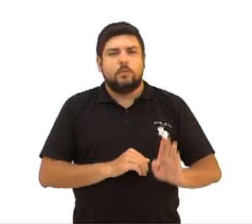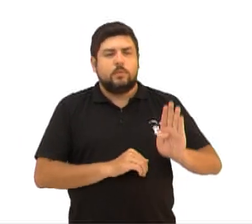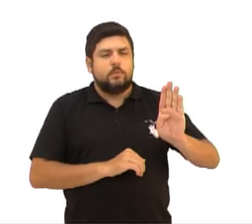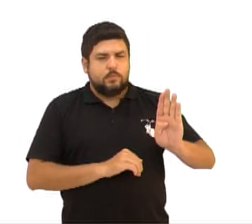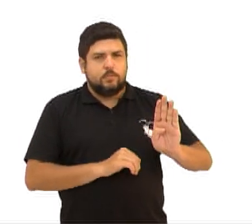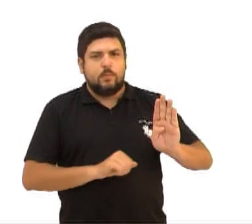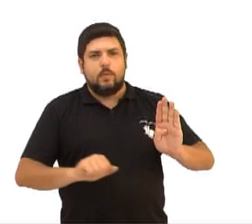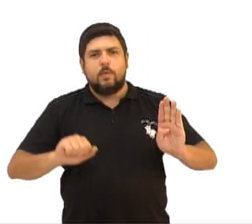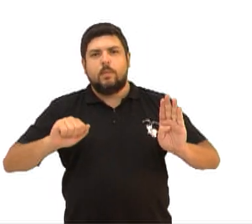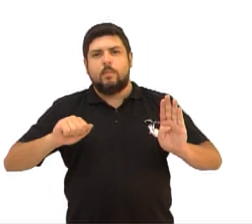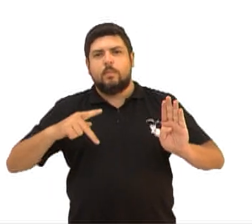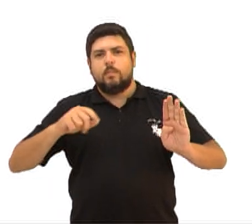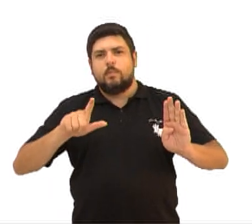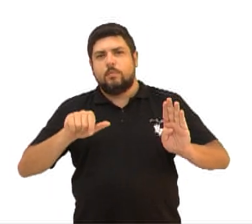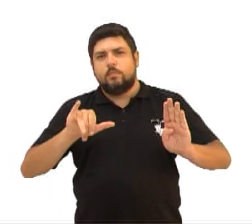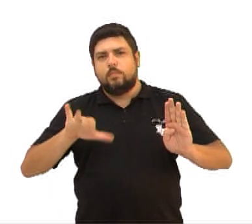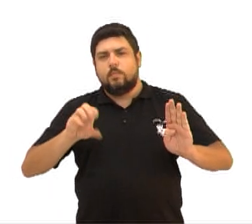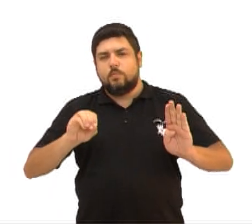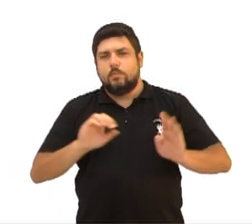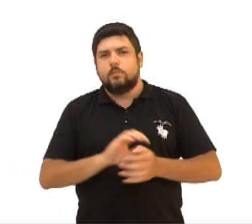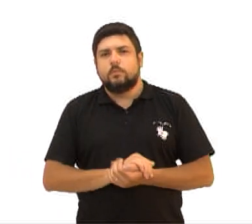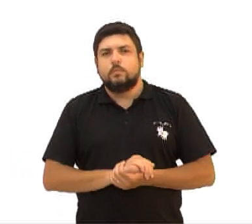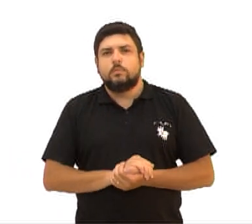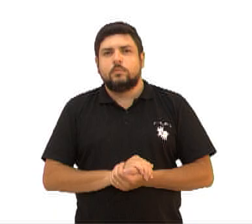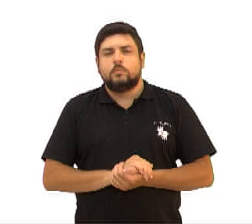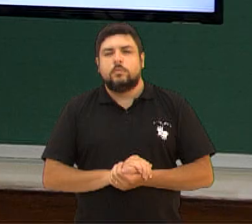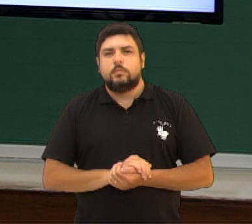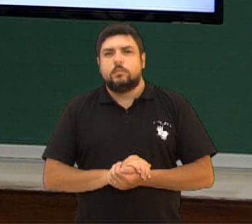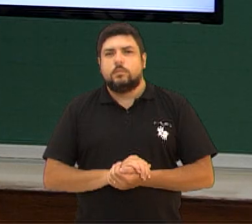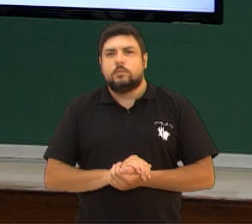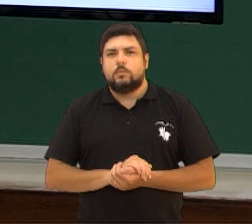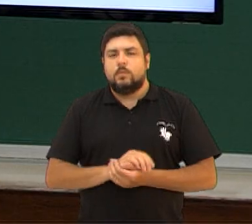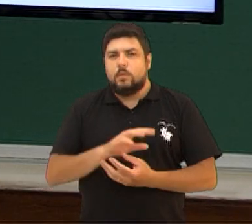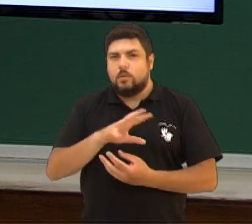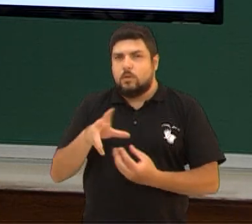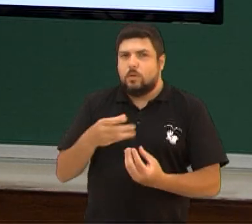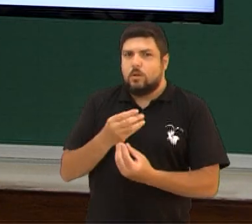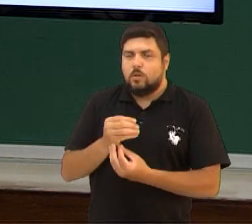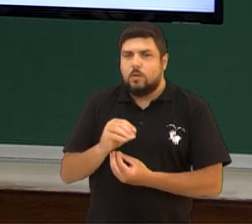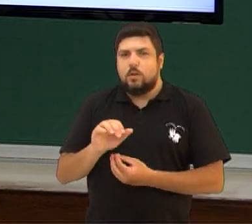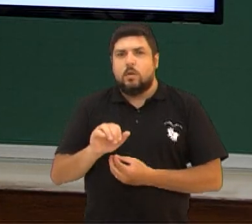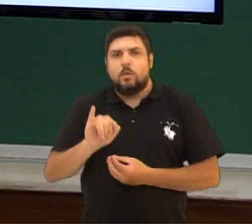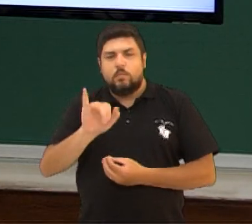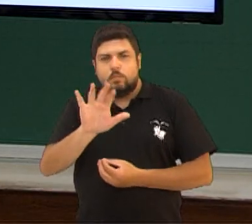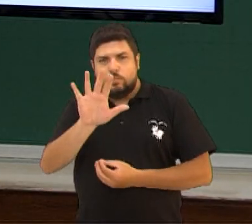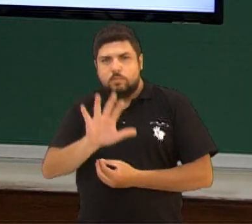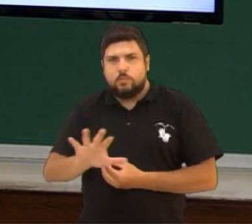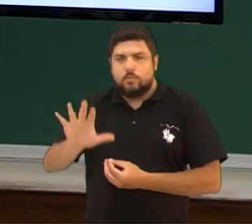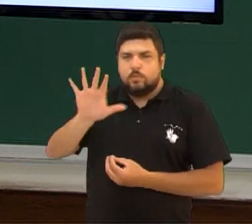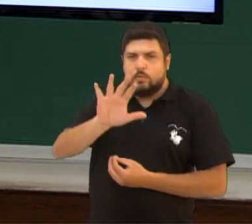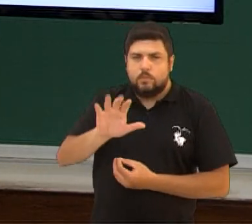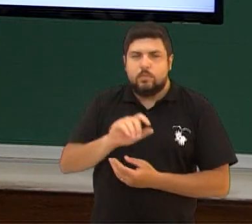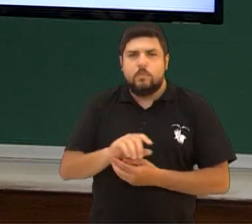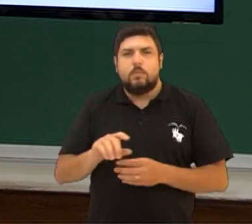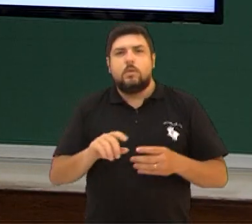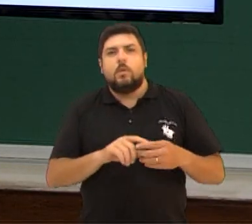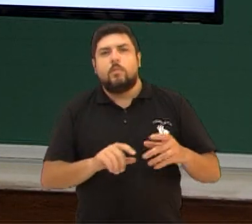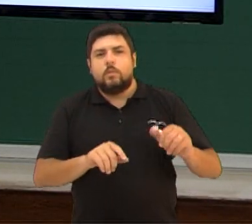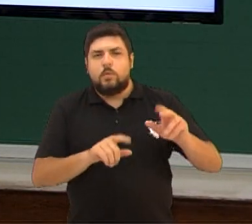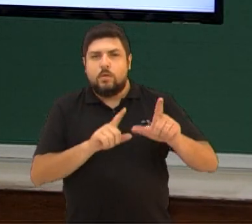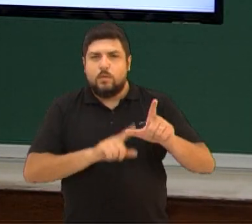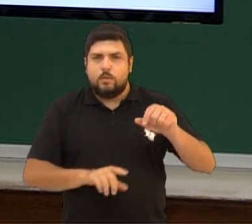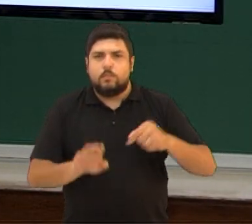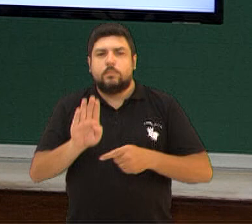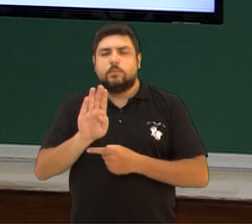apolíneo. Arte figurativa, apolíneo. Arte não figurativa, Dionísio. Então, resposta correta,